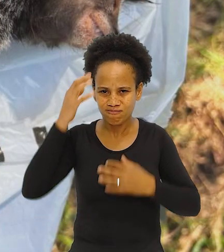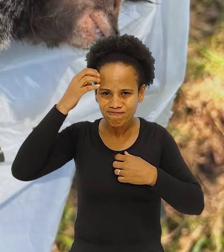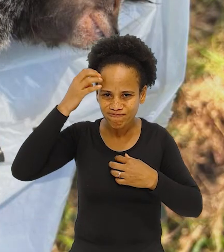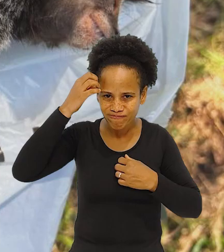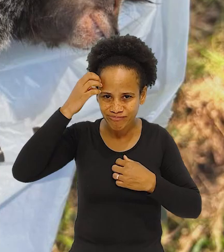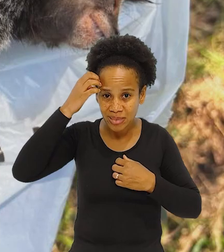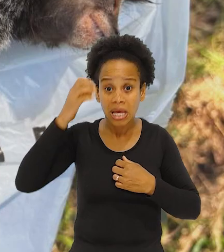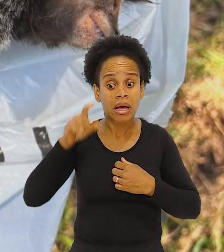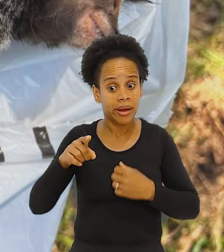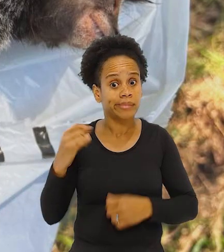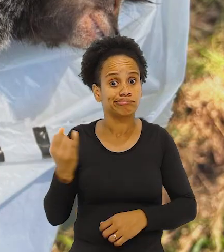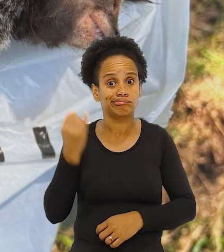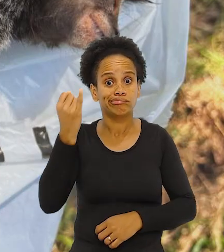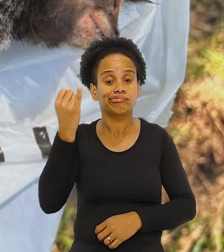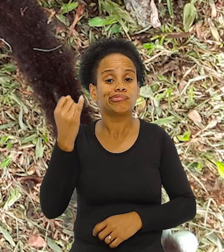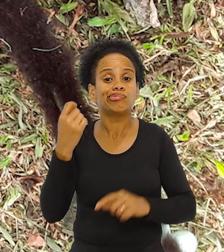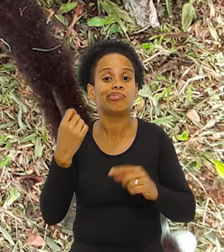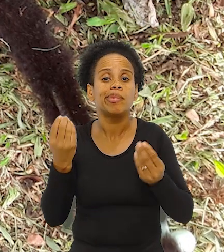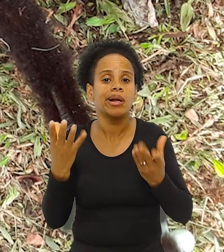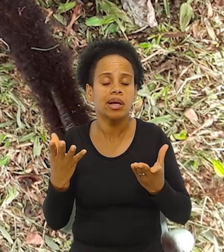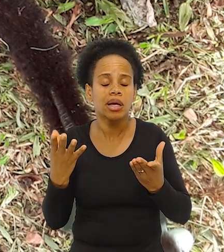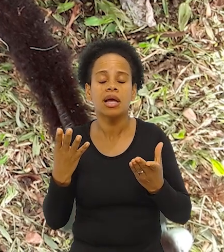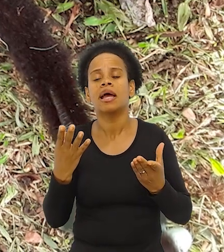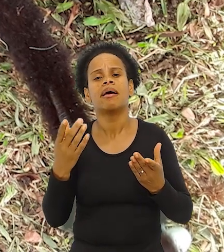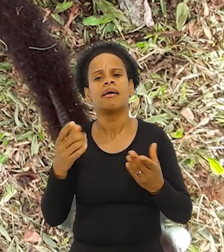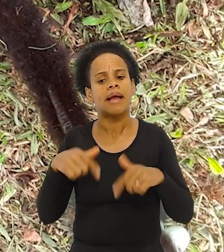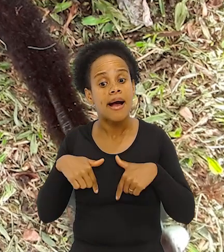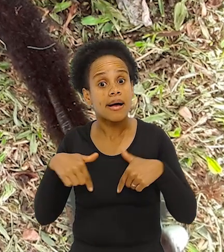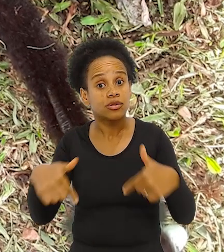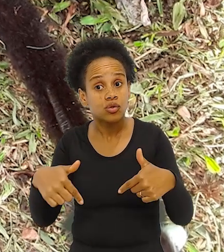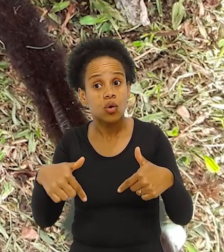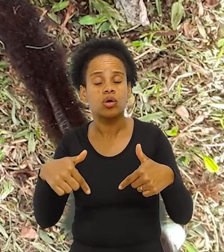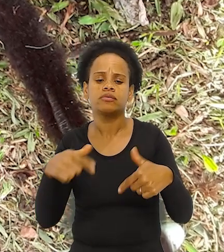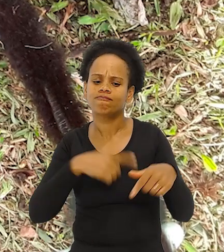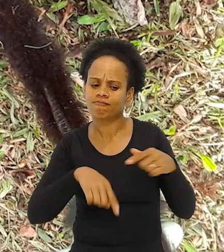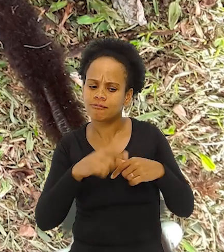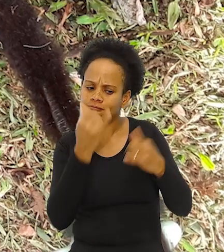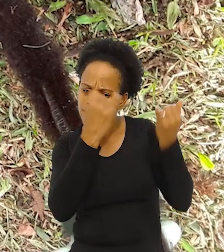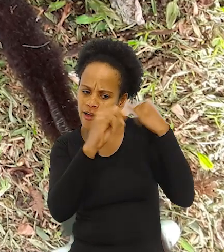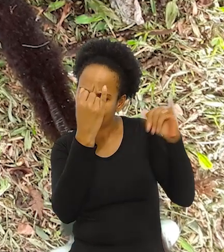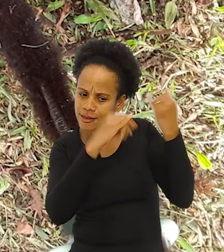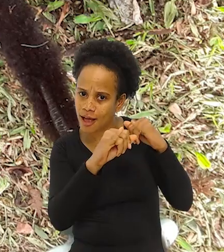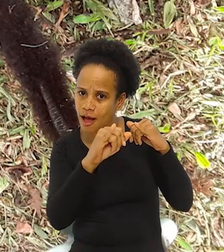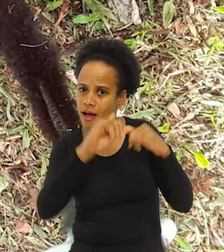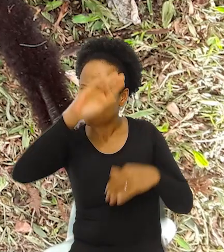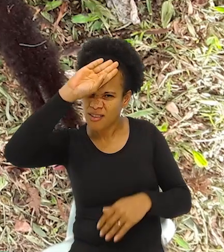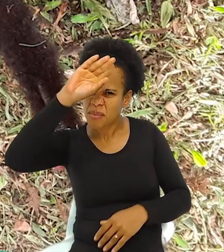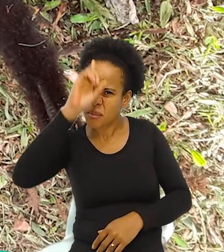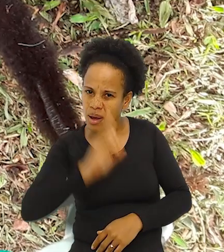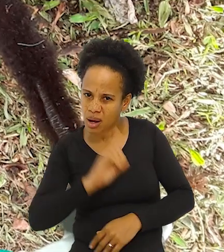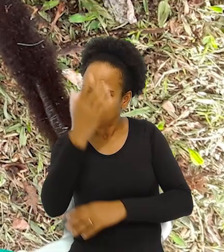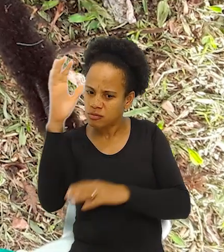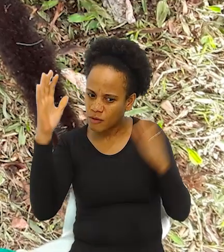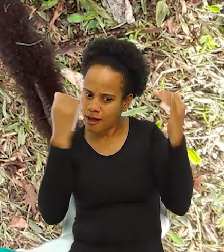pois permite a adoção oportuna de ações de prevenção e controle da febre amarela